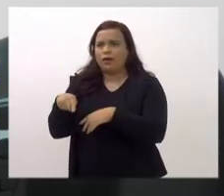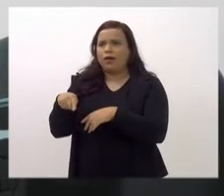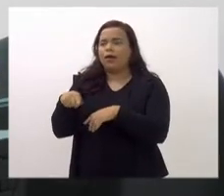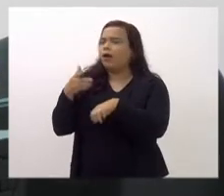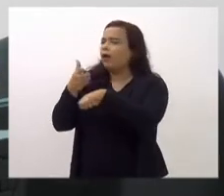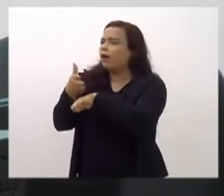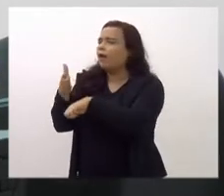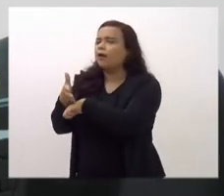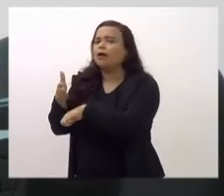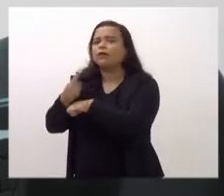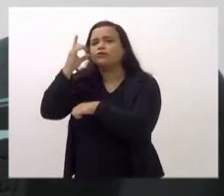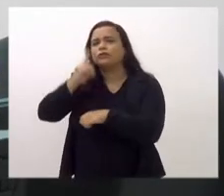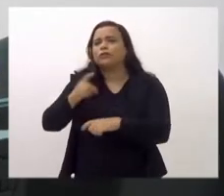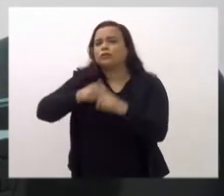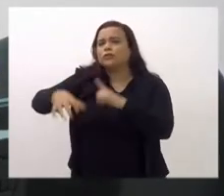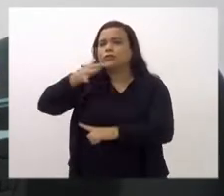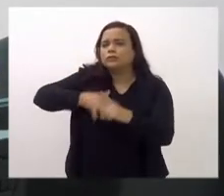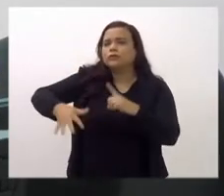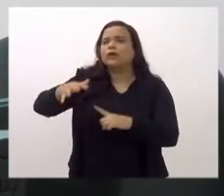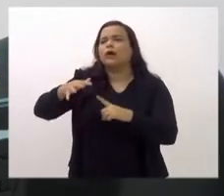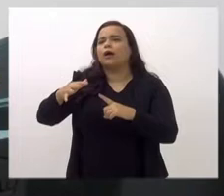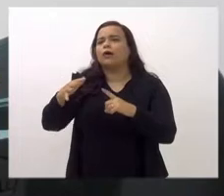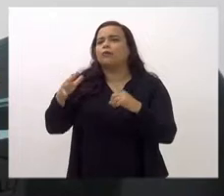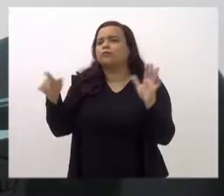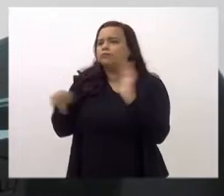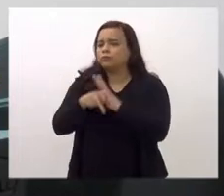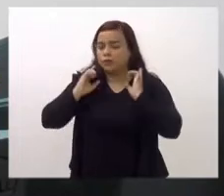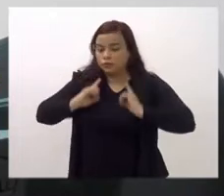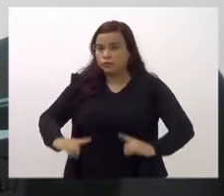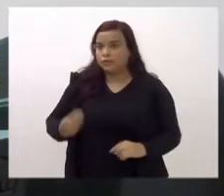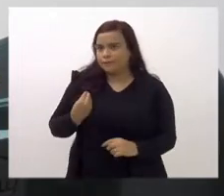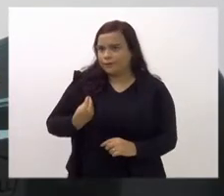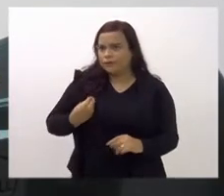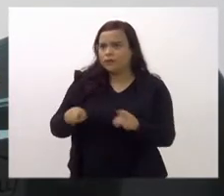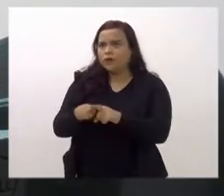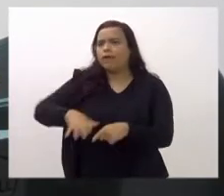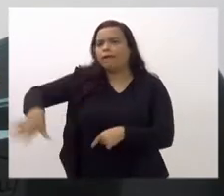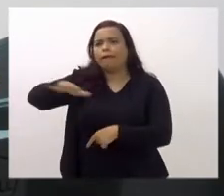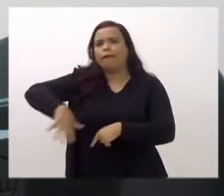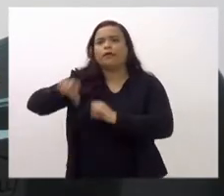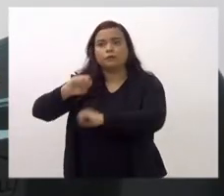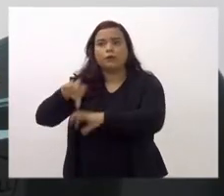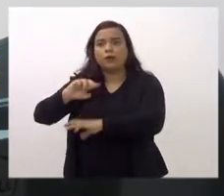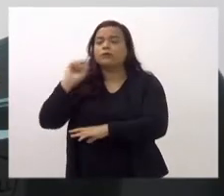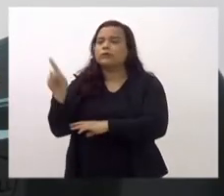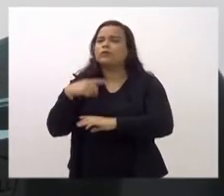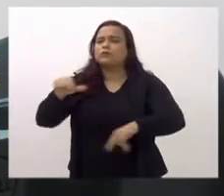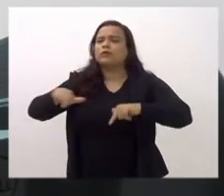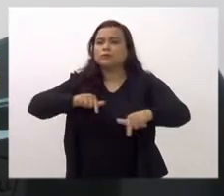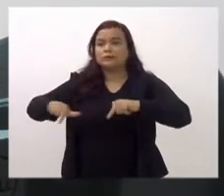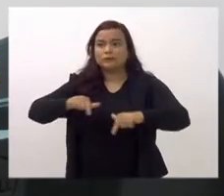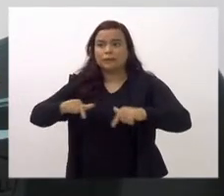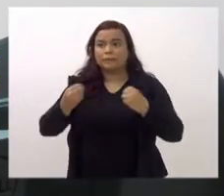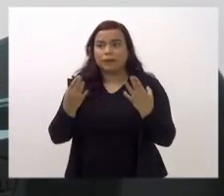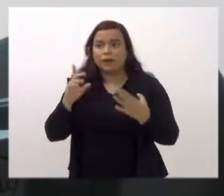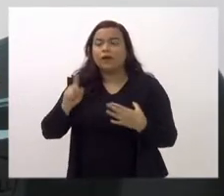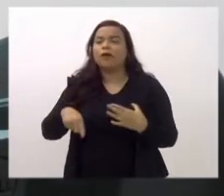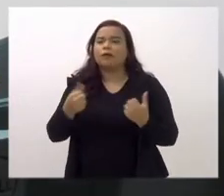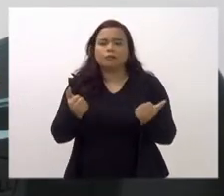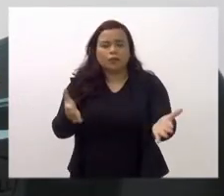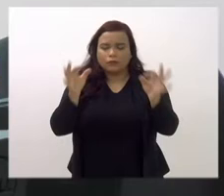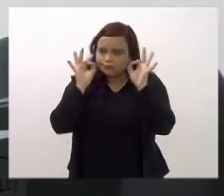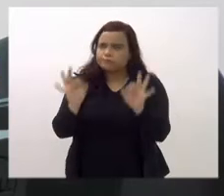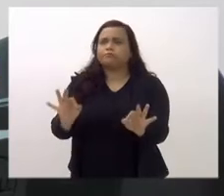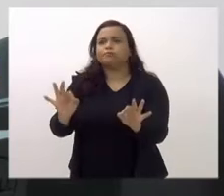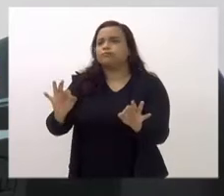conseguimos aprovar sociais, a Lei a LGPD com condições a dignas de vida. validade de E hoje, no campo entendeu? educacional, a E gente tem criamos trabalhado debates muito desse tipo. para garantir Mais uma que audiência